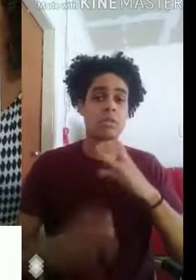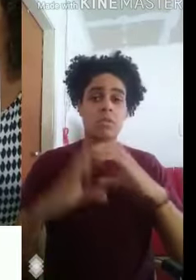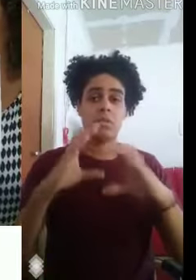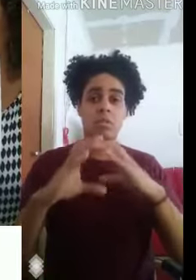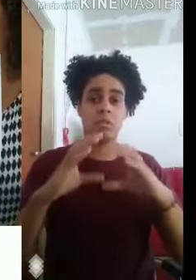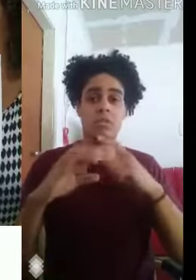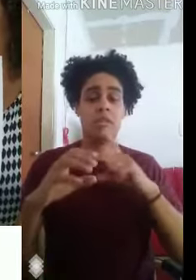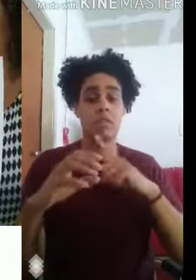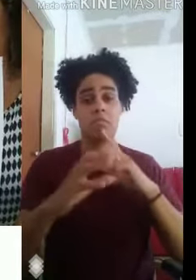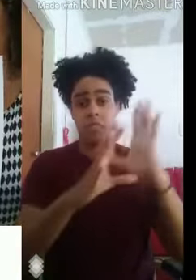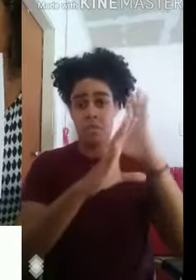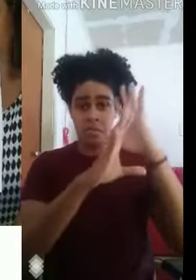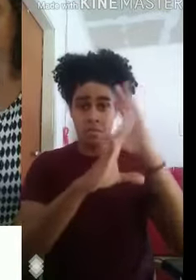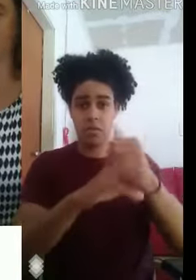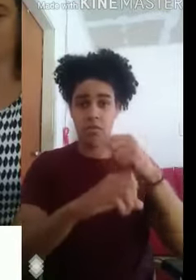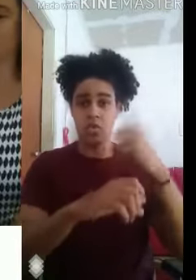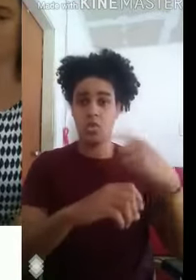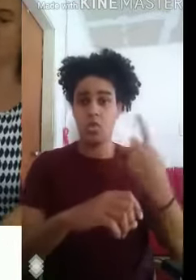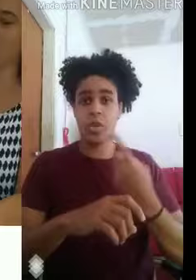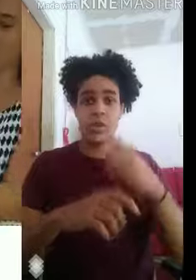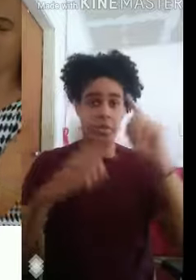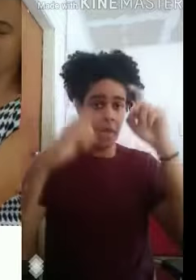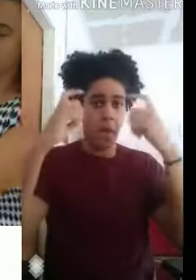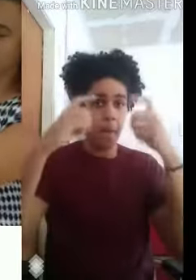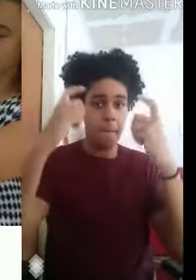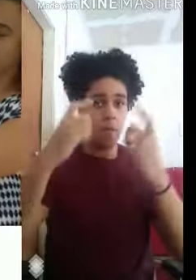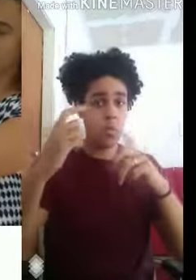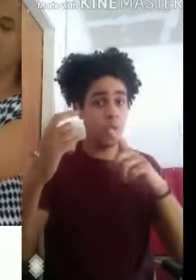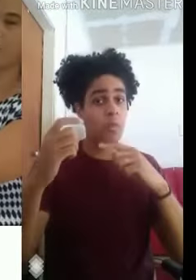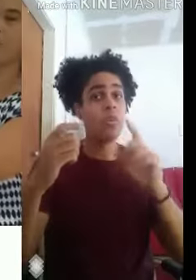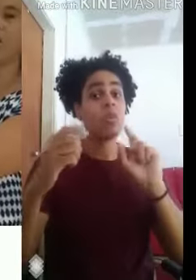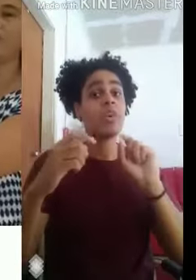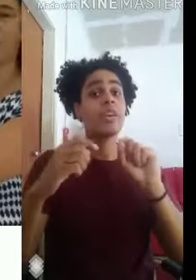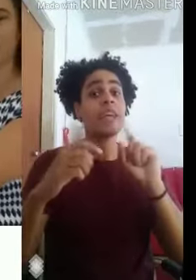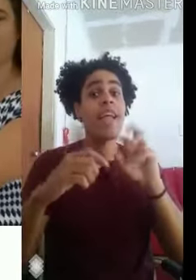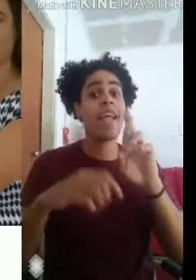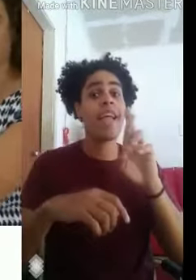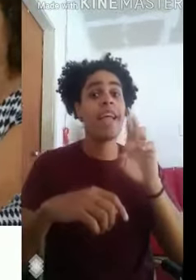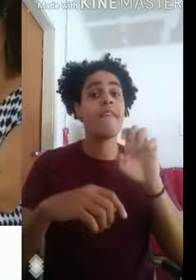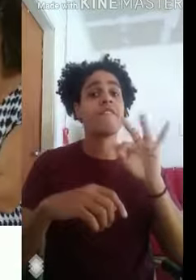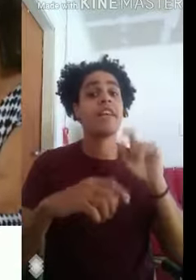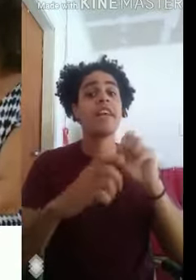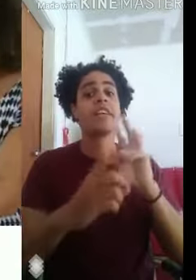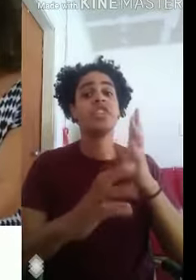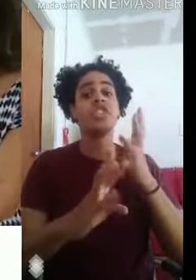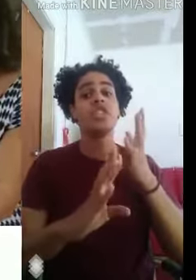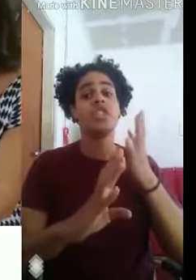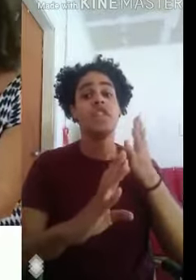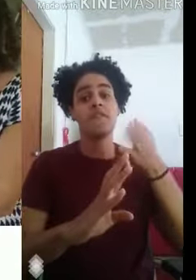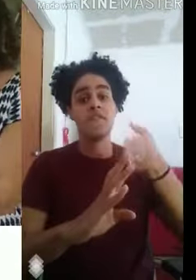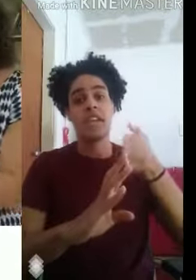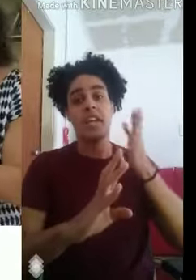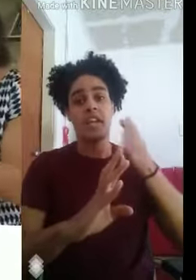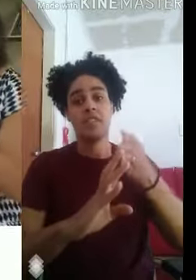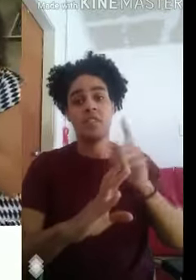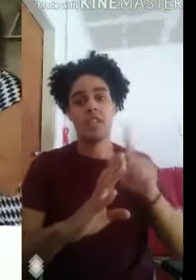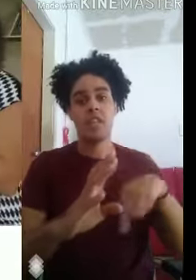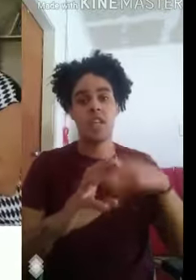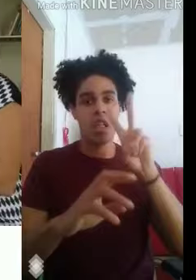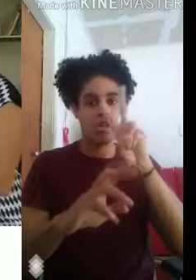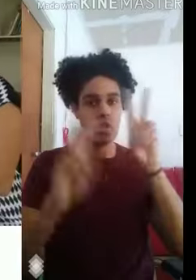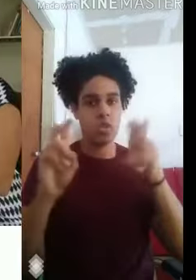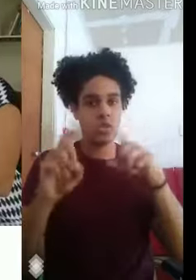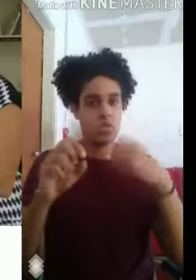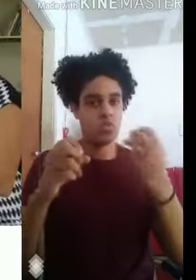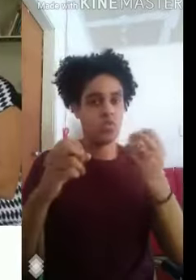processo de comunicação, está previsto que a gente também se preocupe com o referente. O referente é o assunto